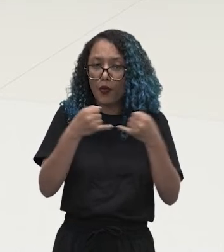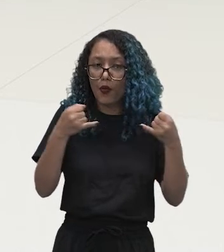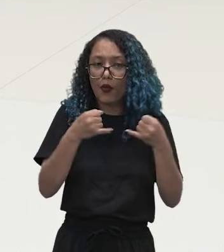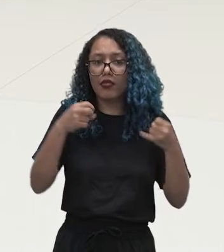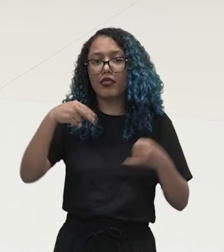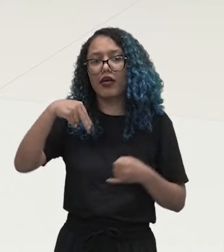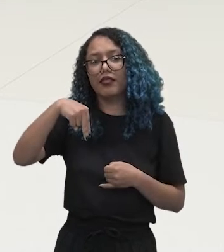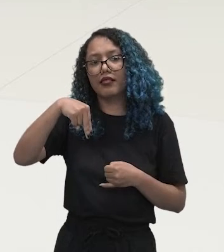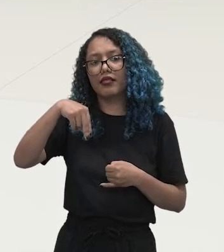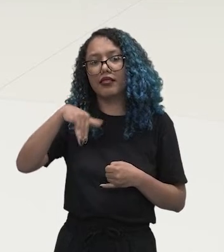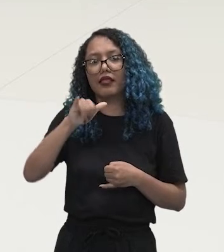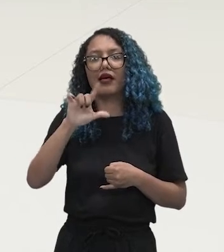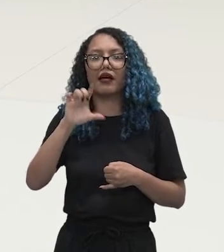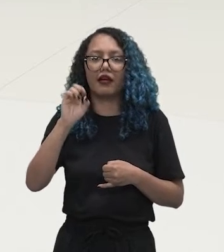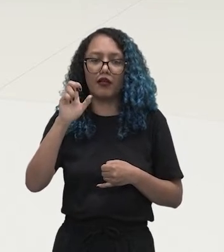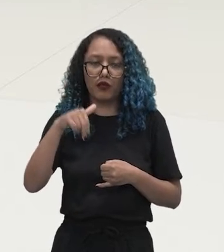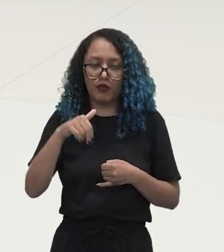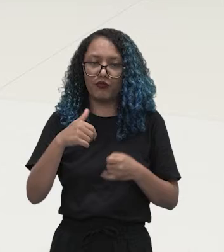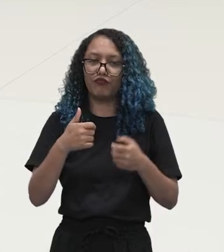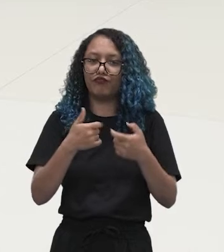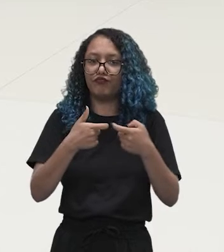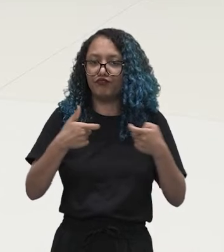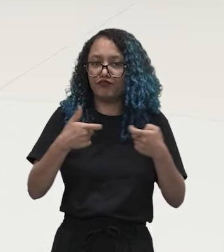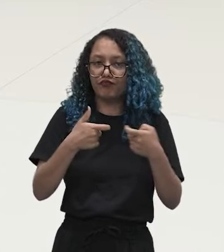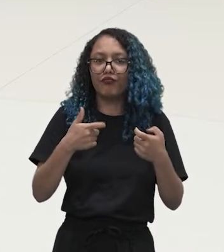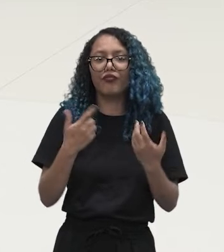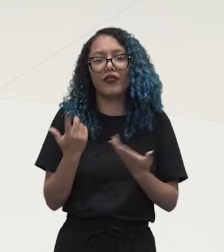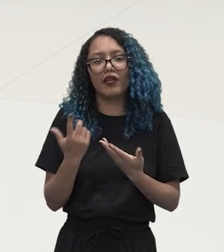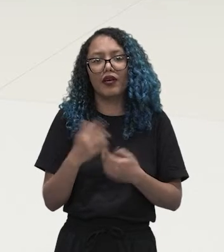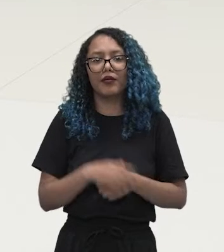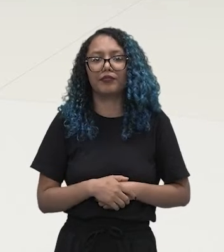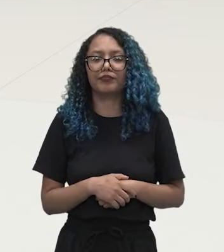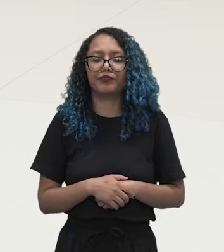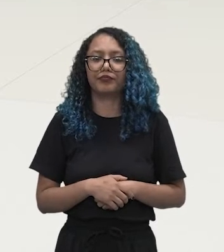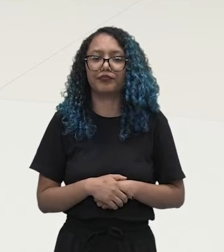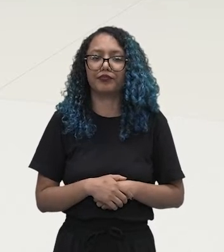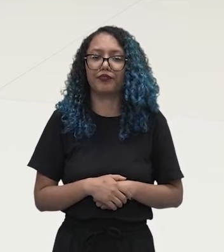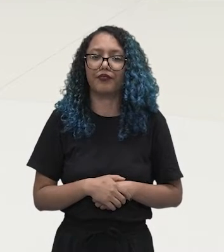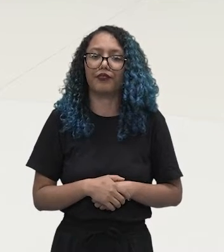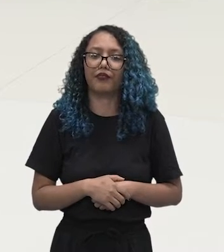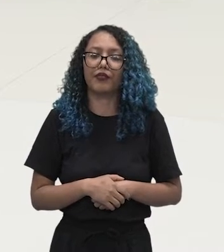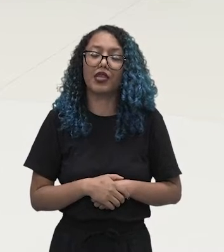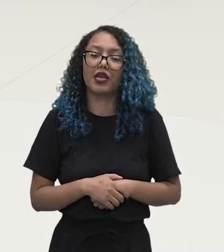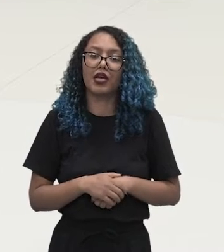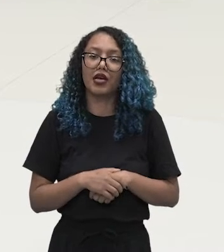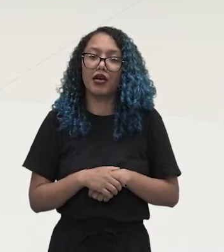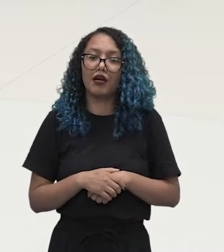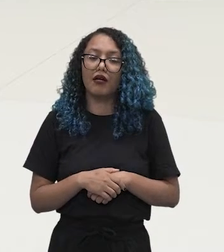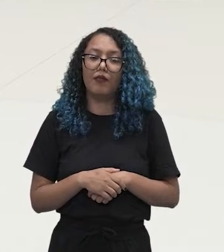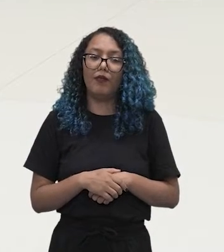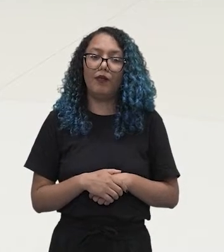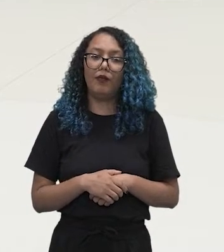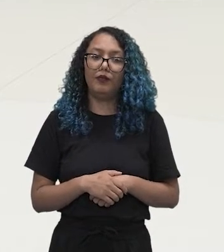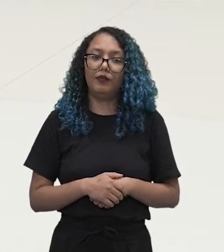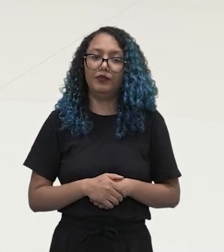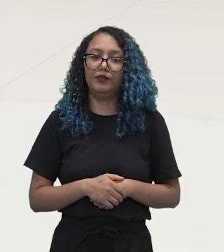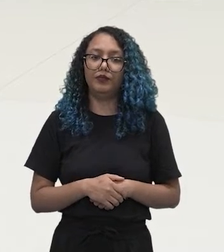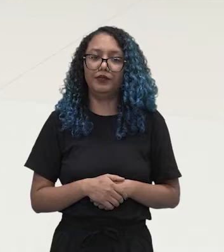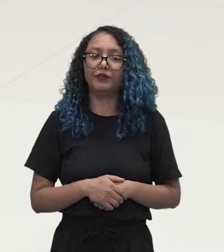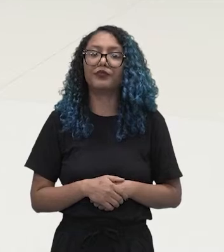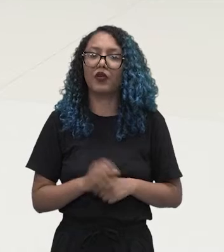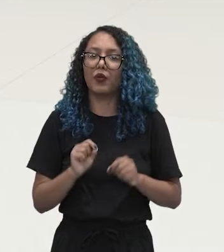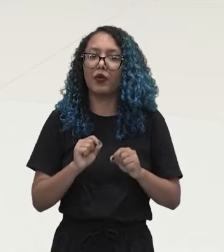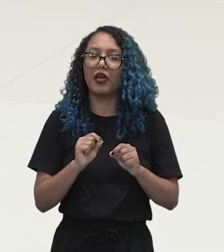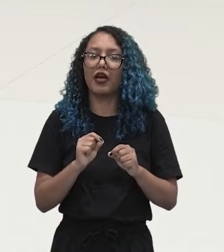esse composto aqui é o nylon 66. Então, corda de nylon, por exemplo, porque ele é muito